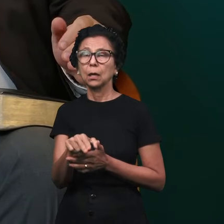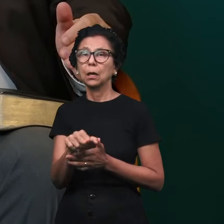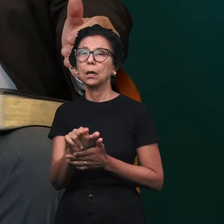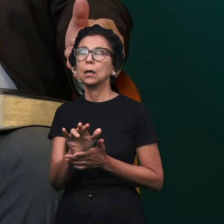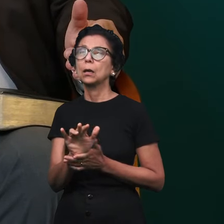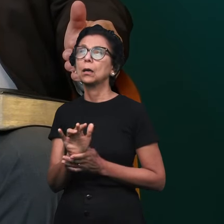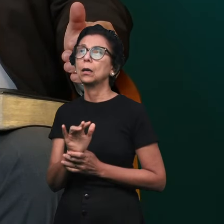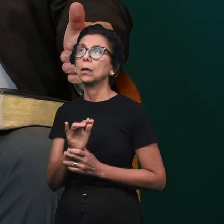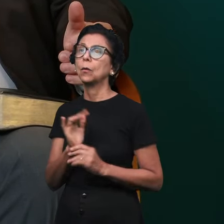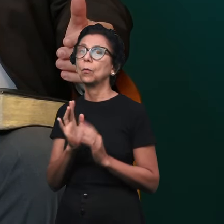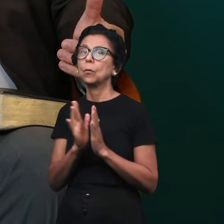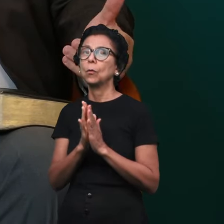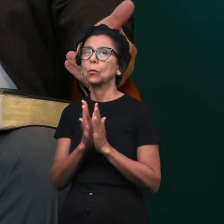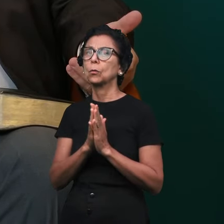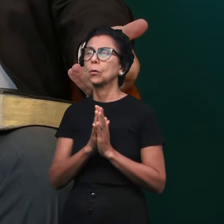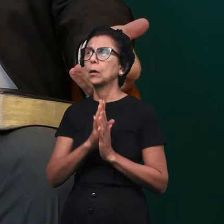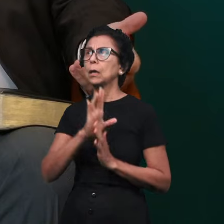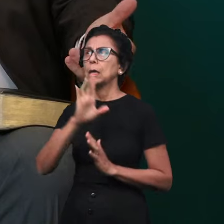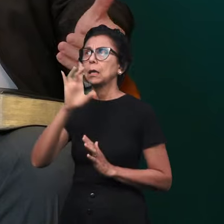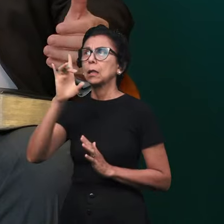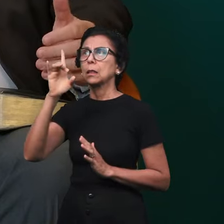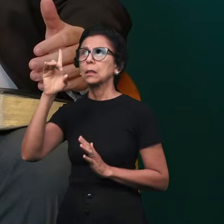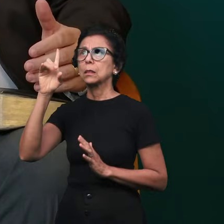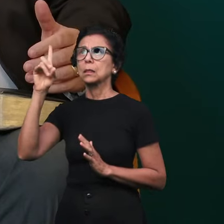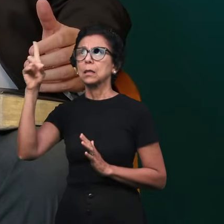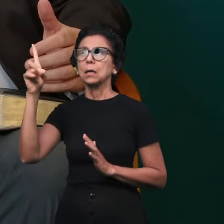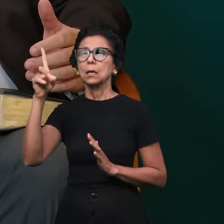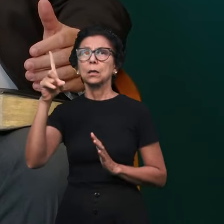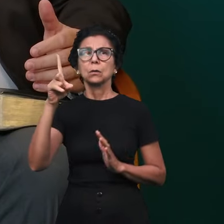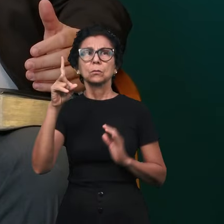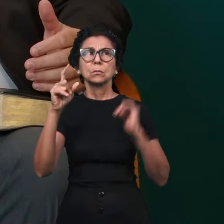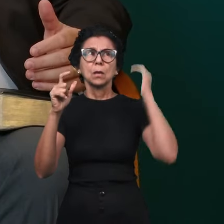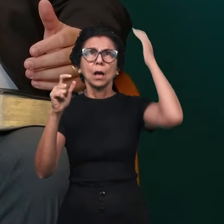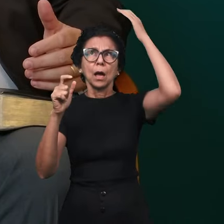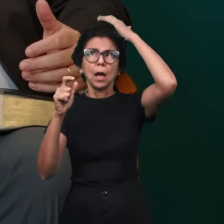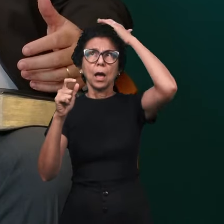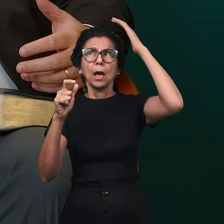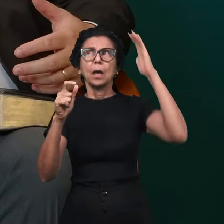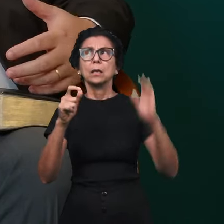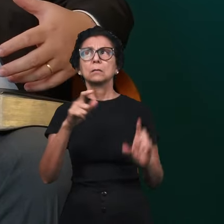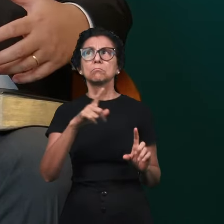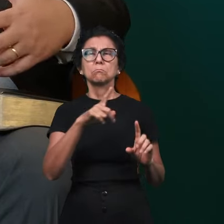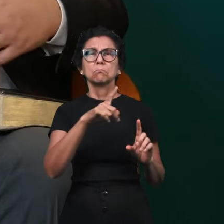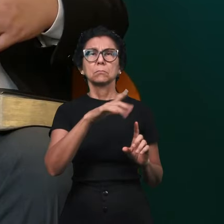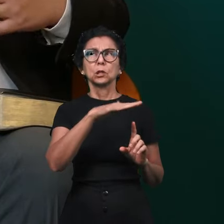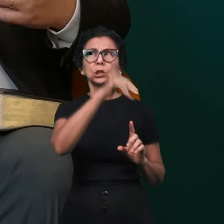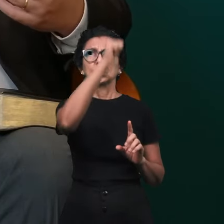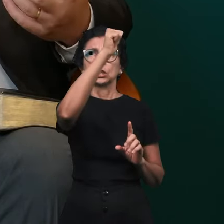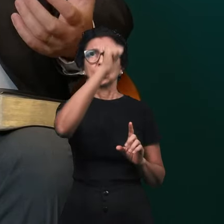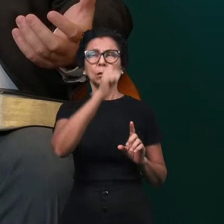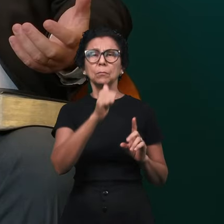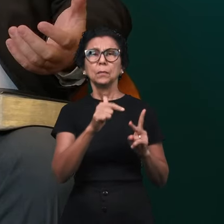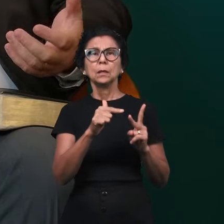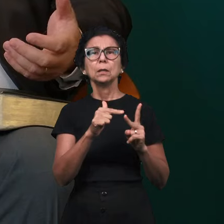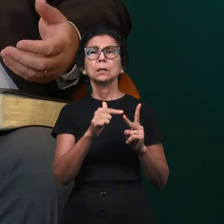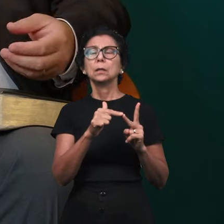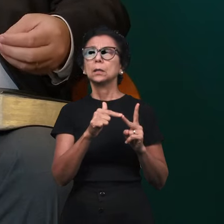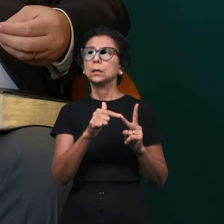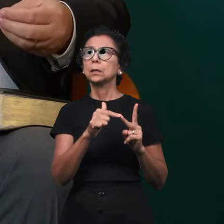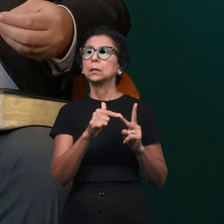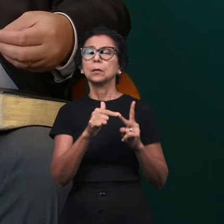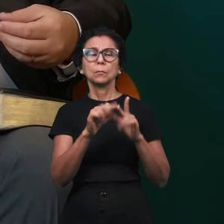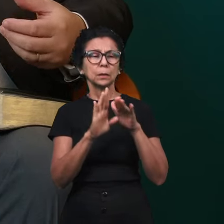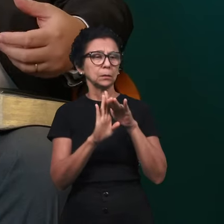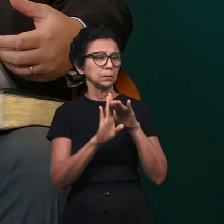assim, ele é aquele que levanta reis e que destitui reis. Então o Senhor, ele foi poderoso durante a história